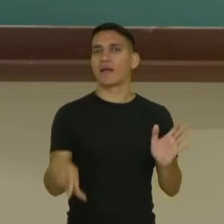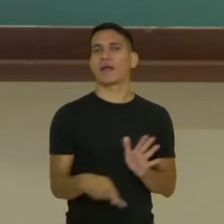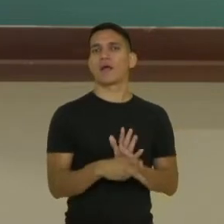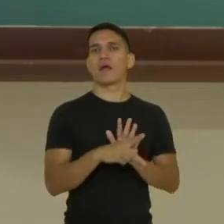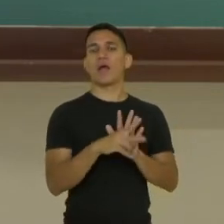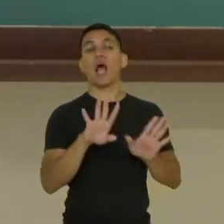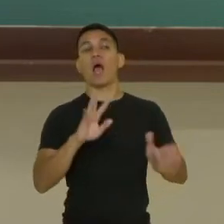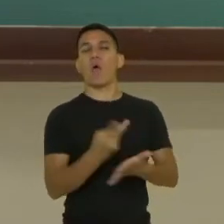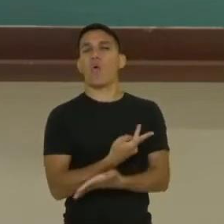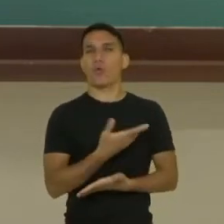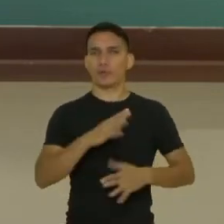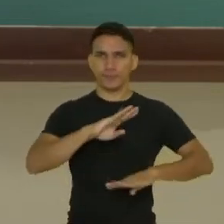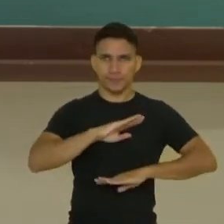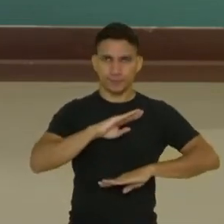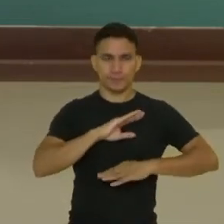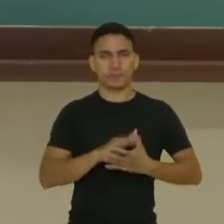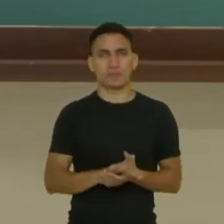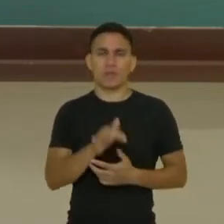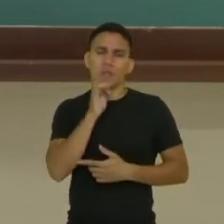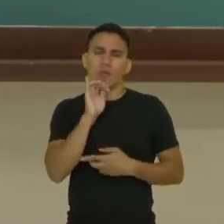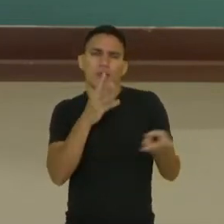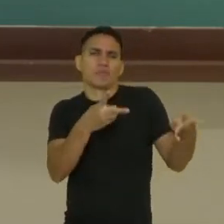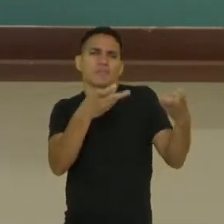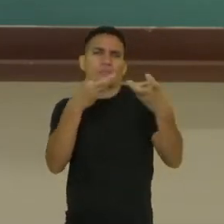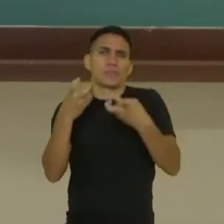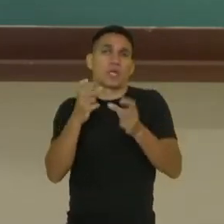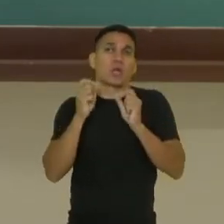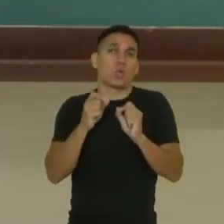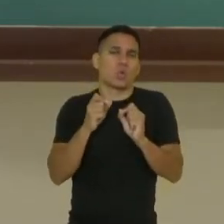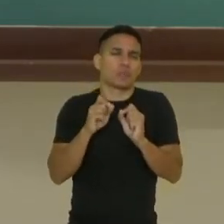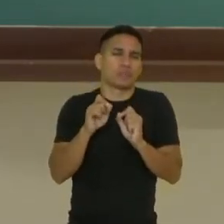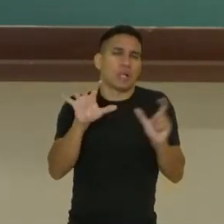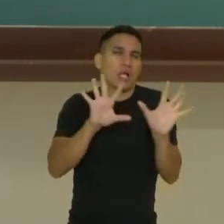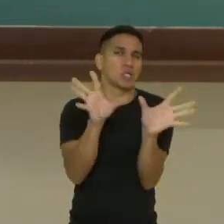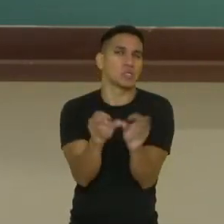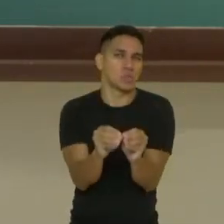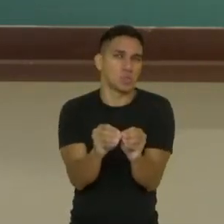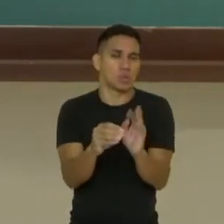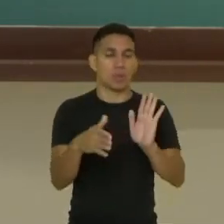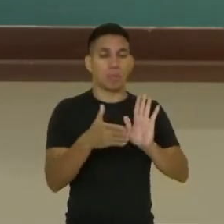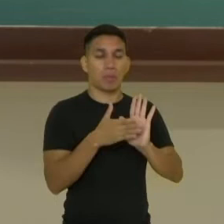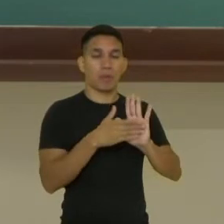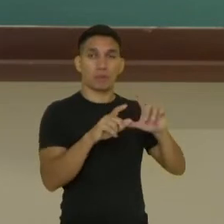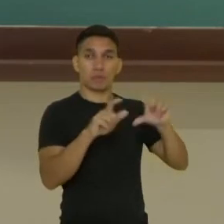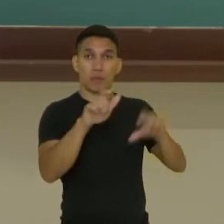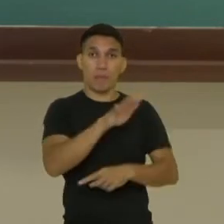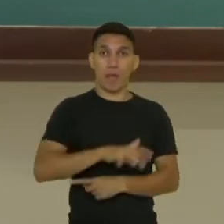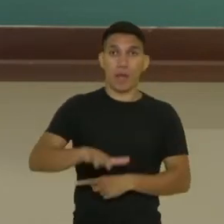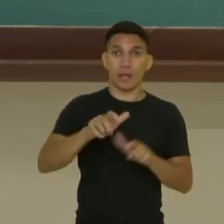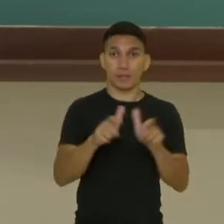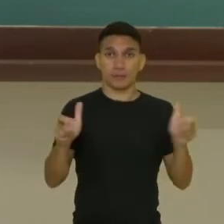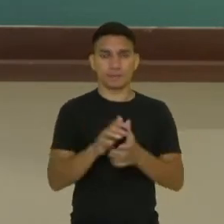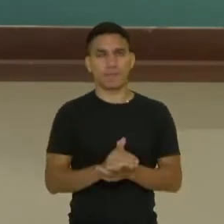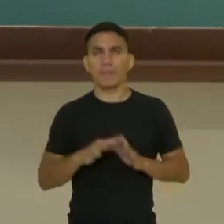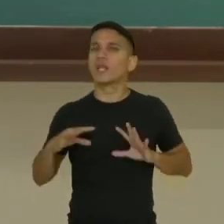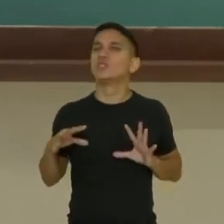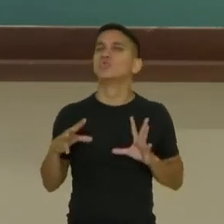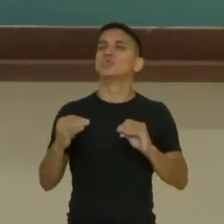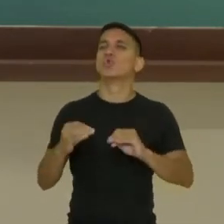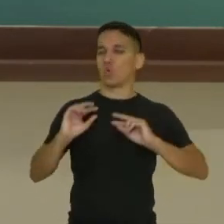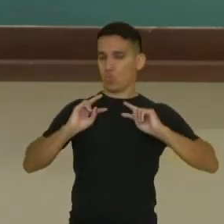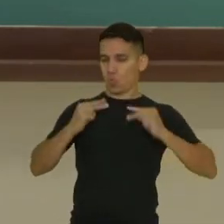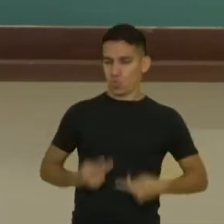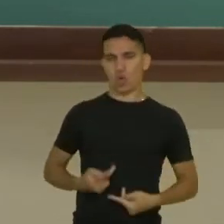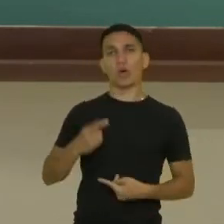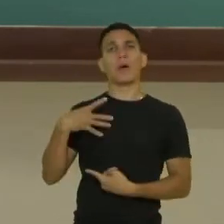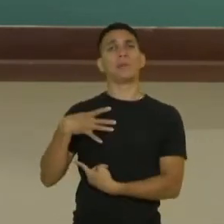conclusão da coisa, né? Eu tiro uma conclusão pequena de uma premissa maior. Todos os humanos